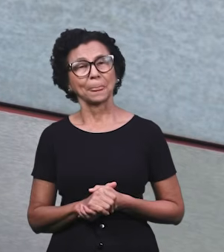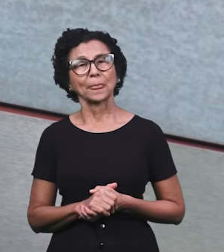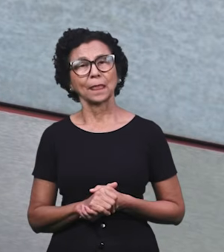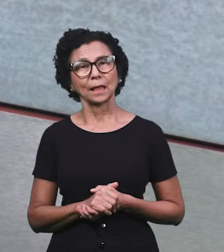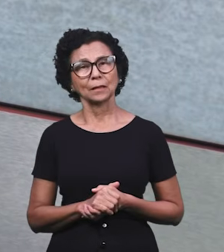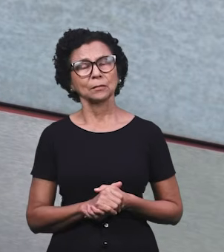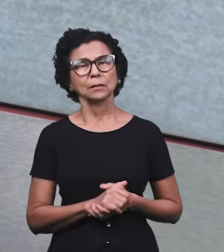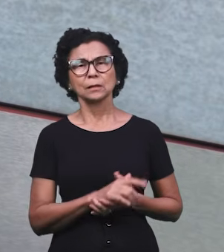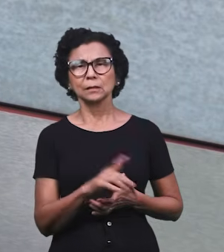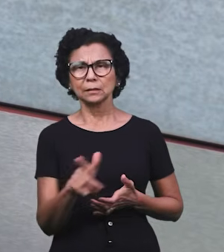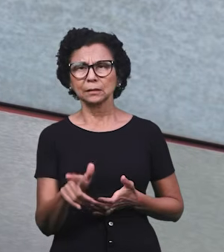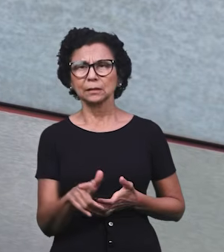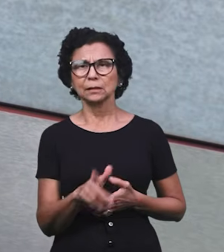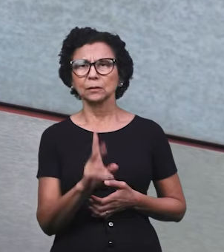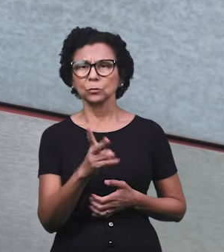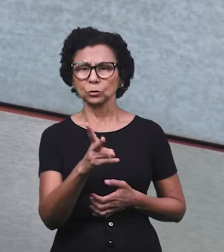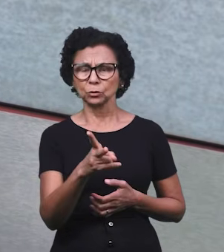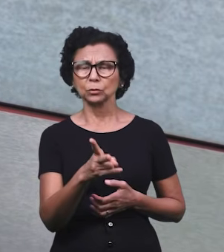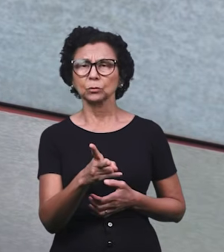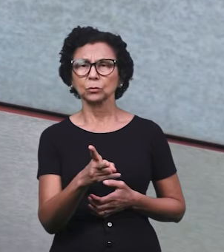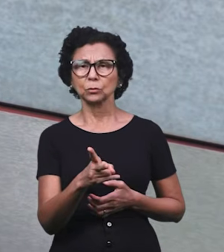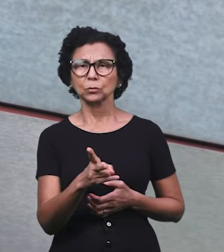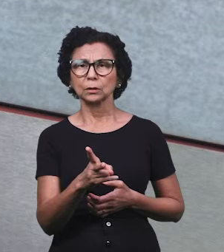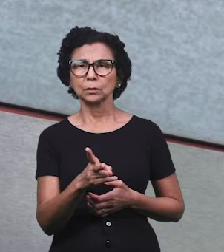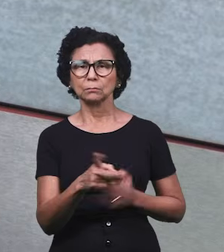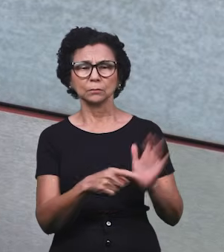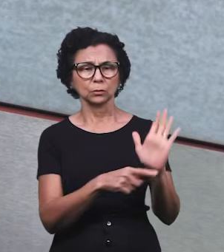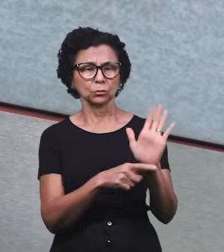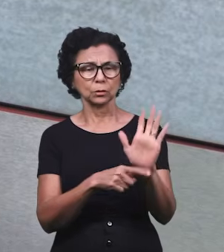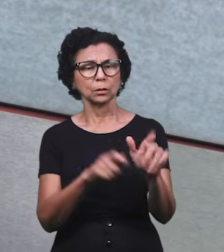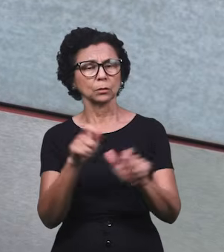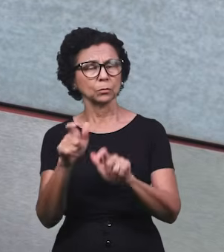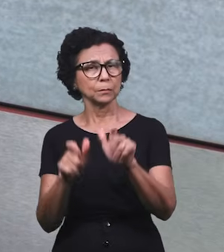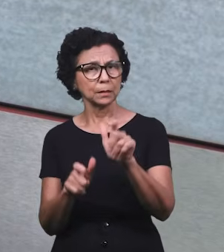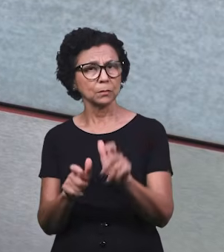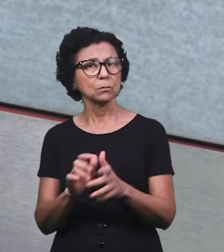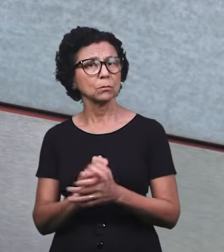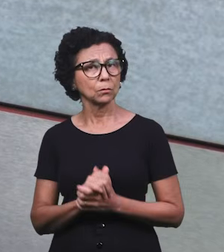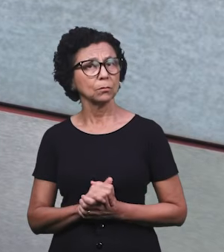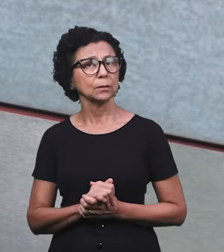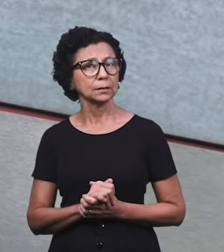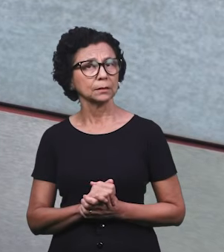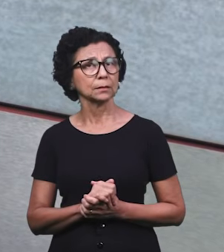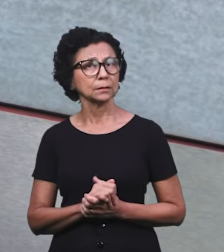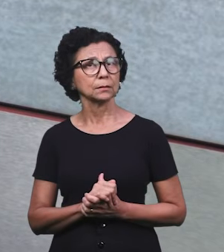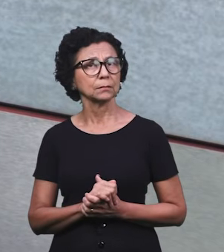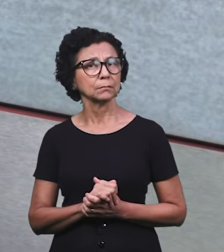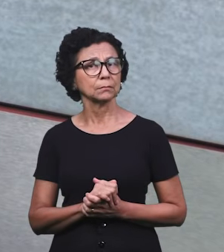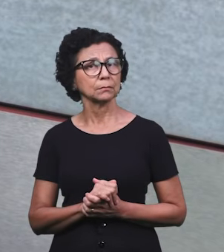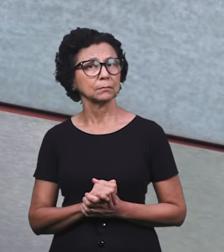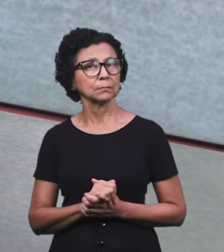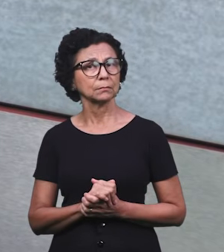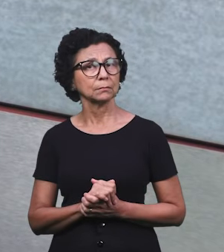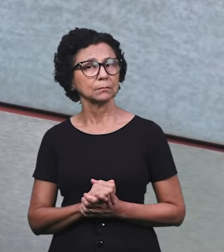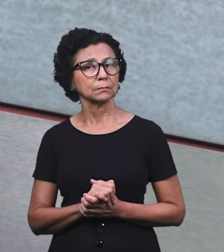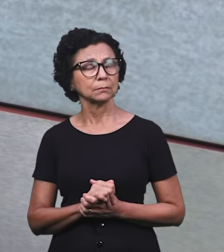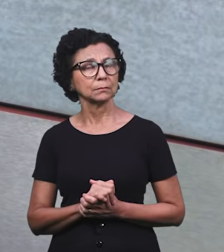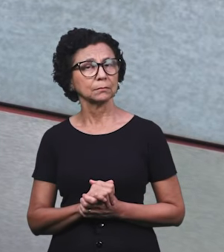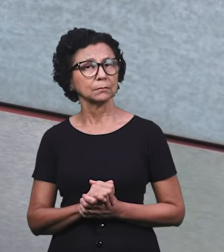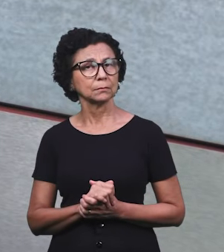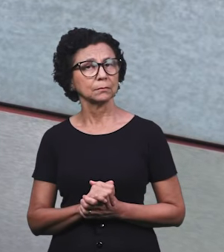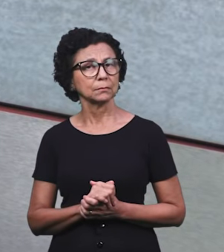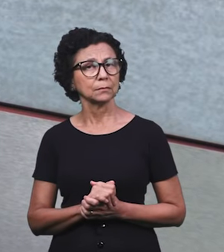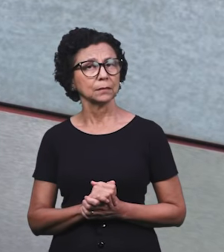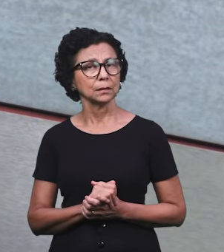que essas pessoas devem continuar fazendo para serem salvas? É uma pergunta. É isso que elas devem